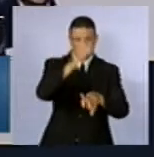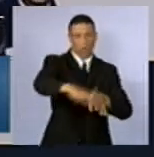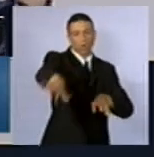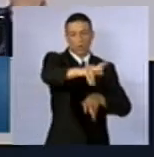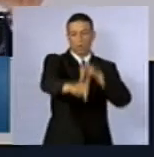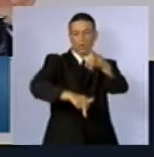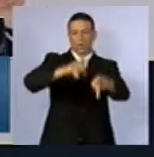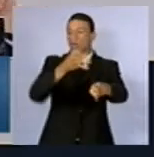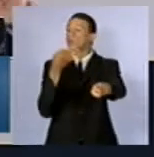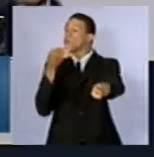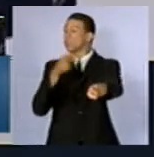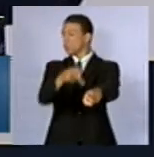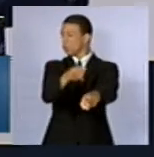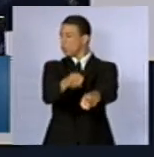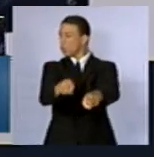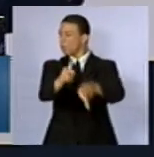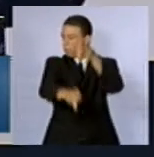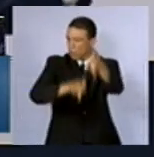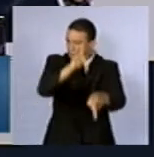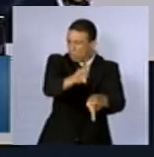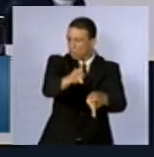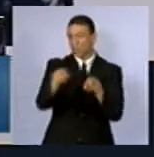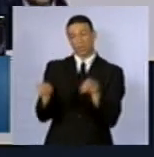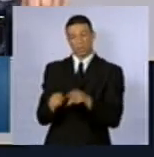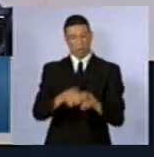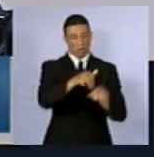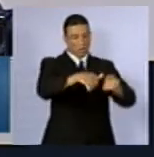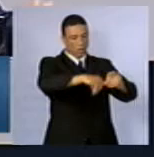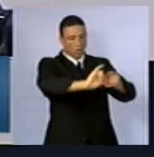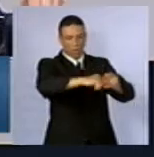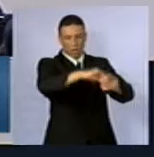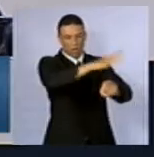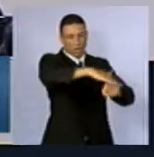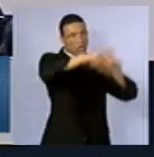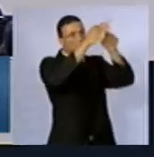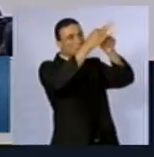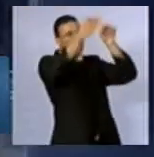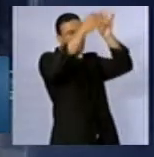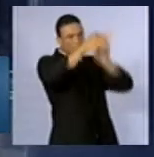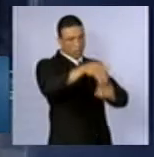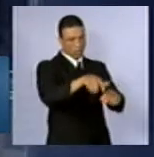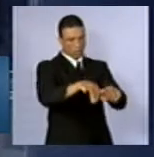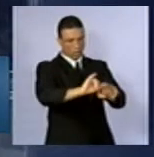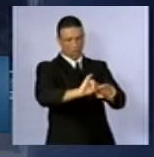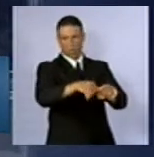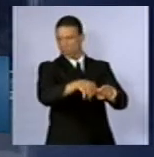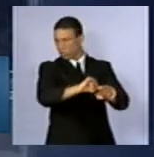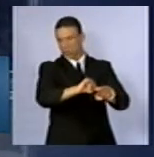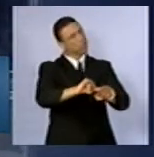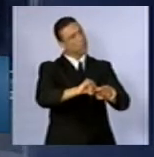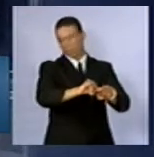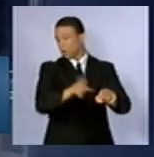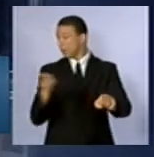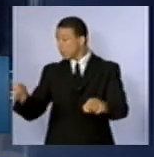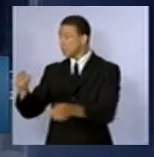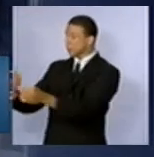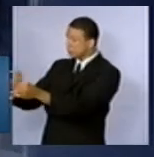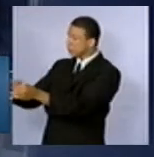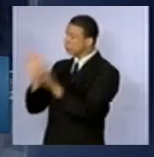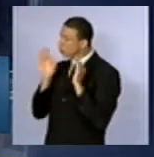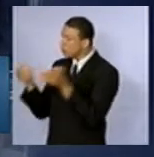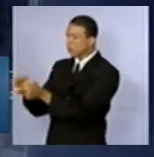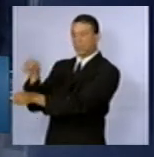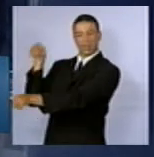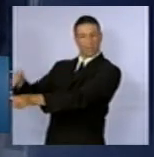aul estamos fal de linha de transmissão em área rural est falando linha de transmissão e área urbana né só é não de uma forma